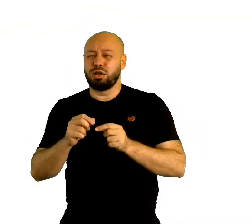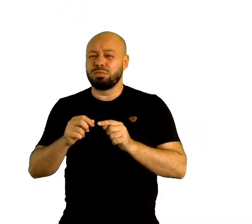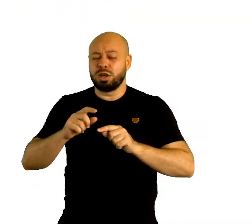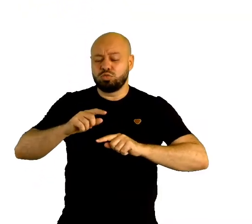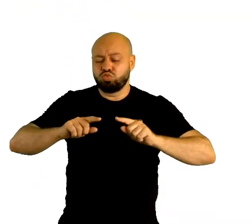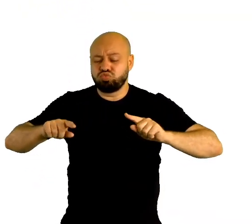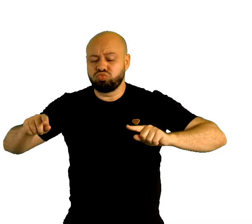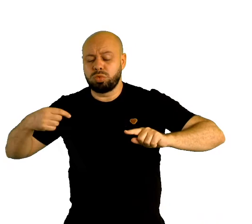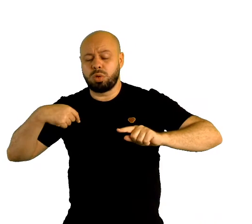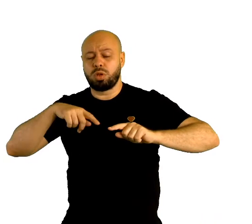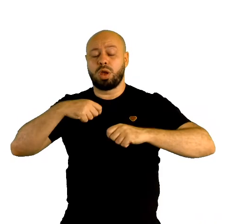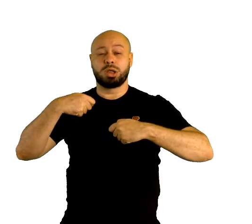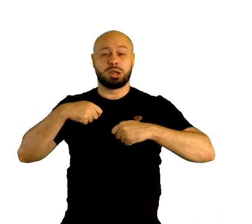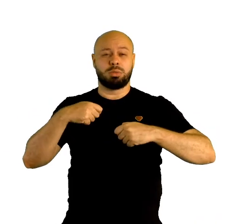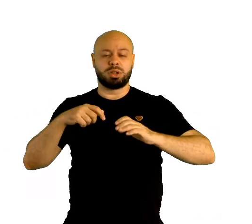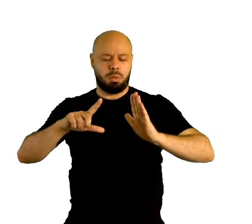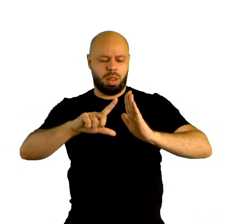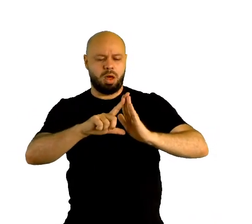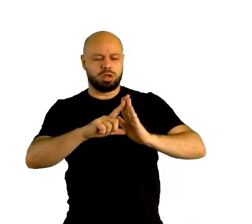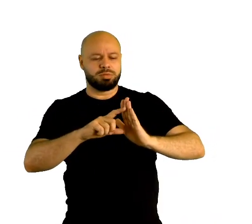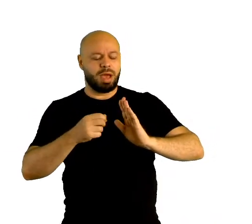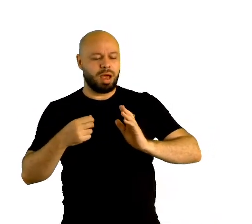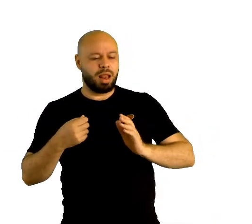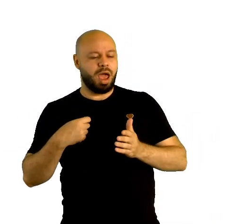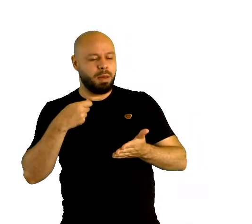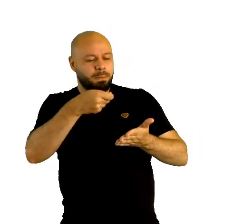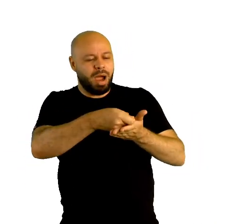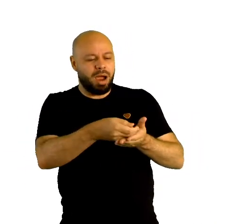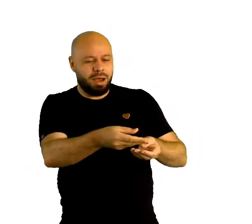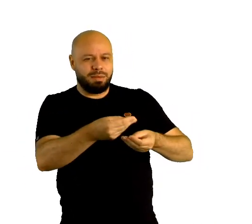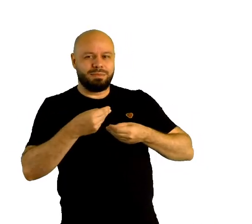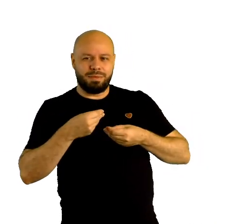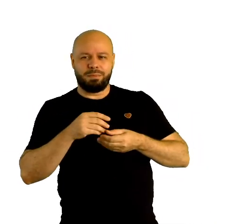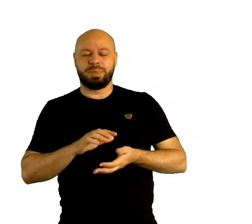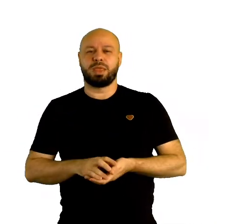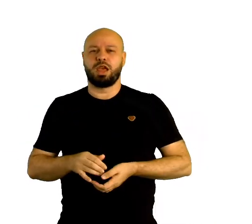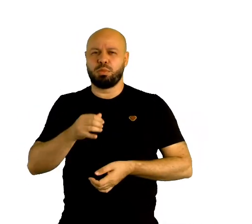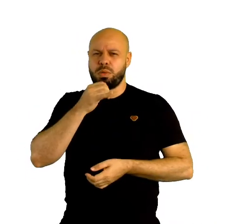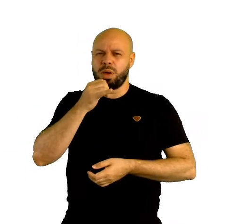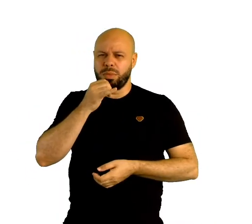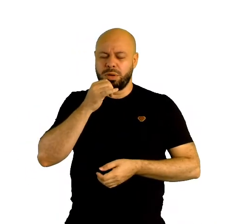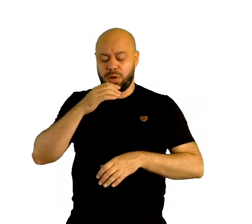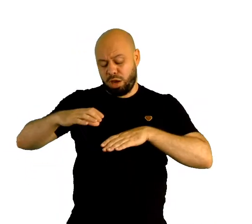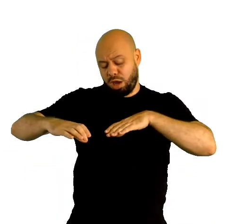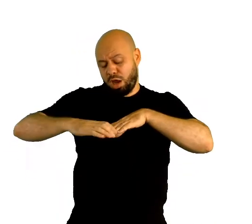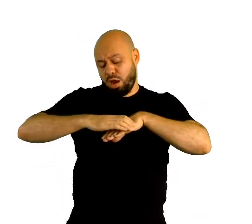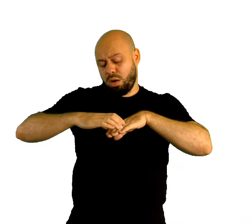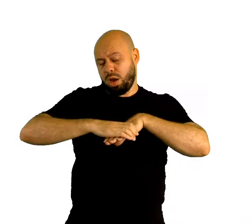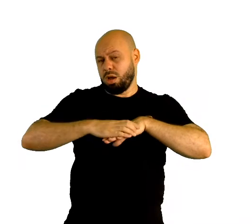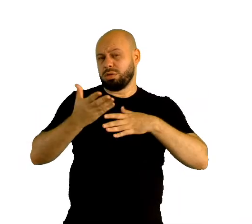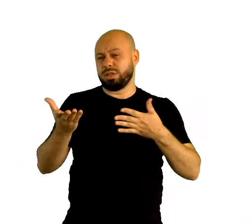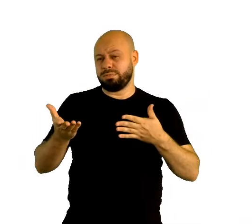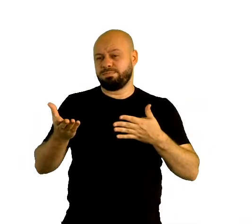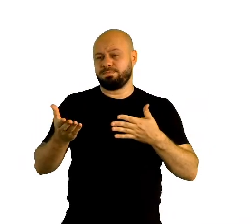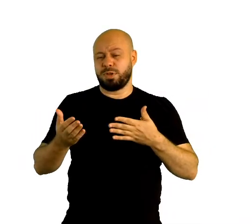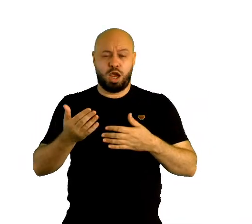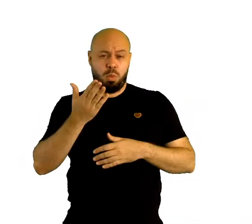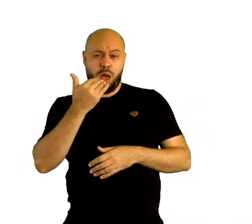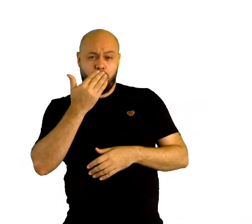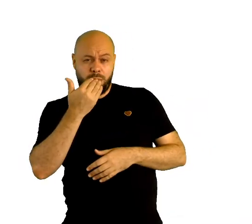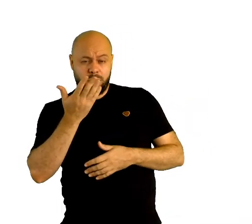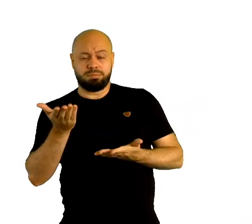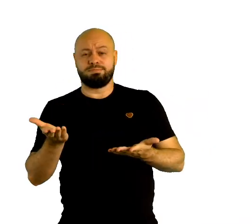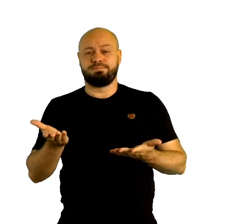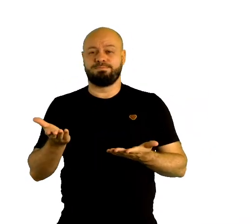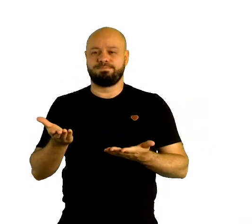Na imagem aí está retratado, né, uma indústria de calçados e a indústria de alimentos ali,